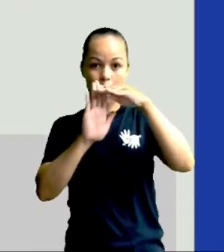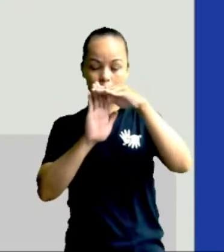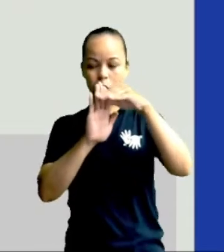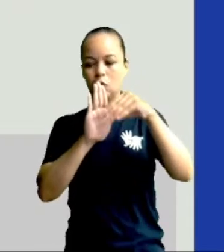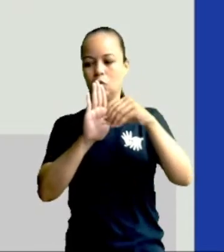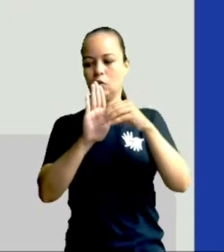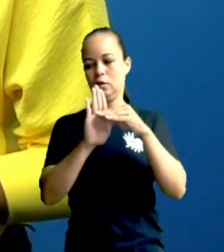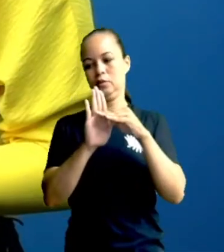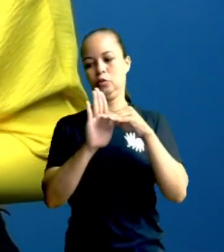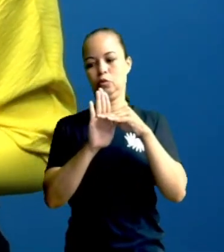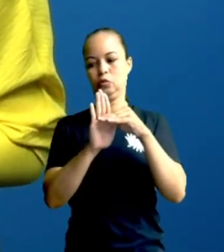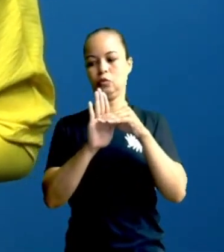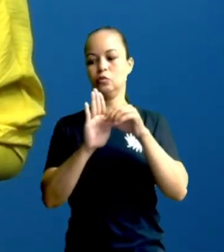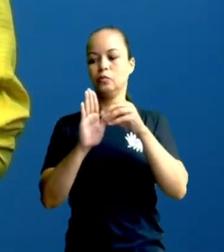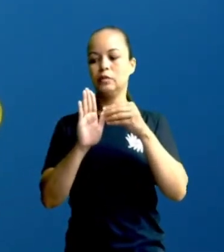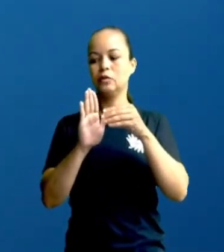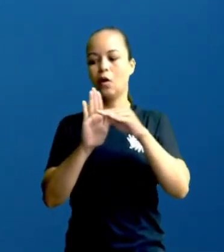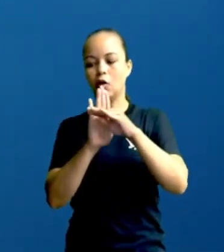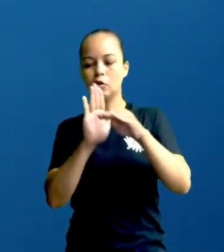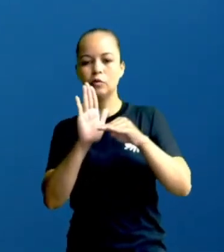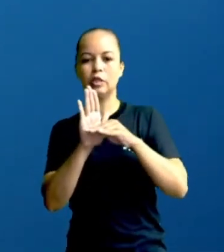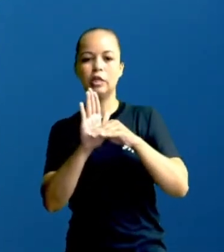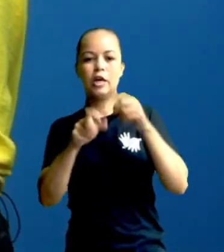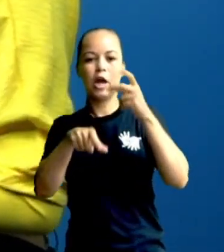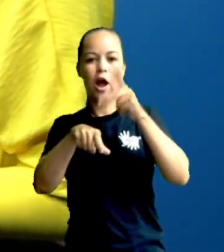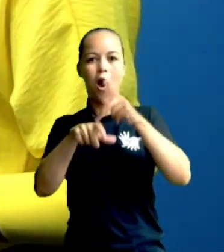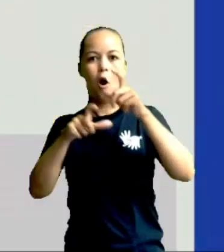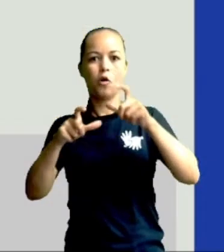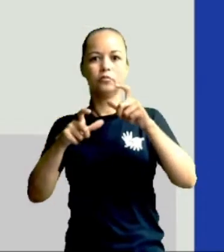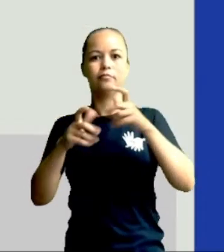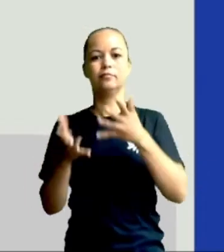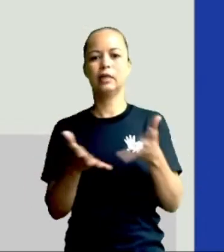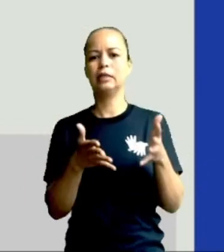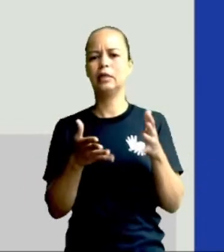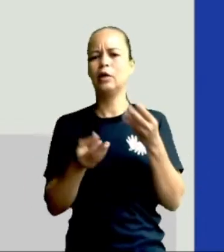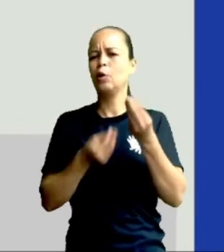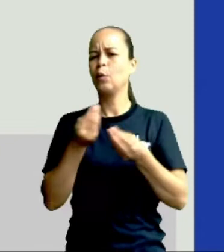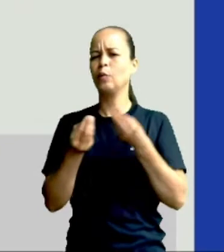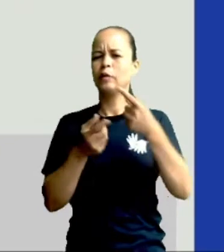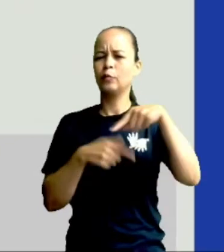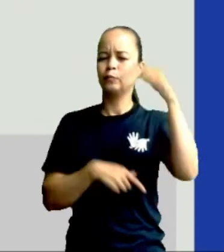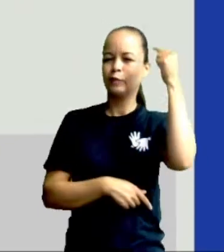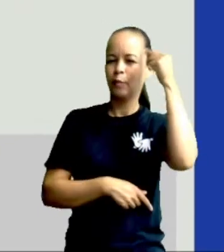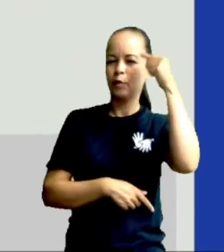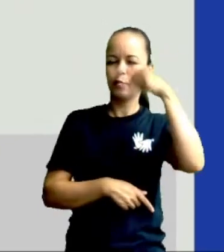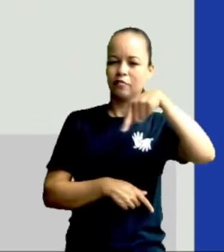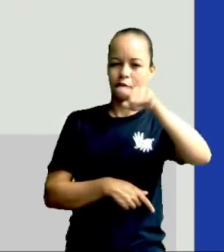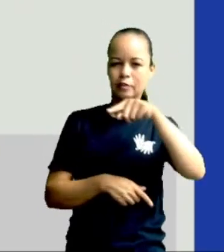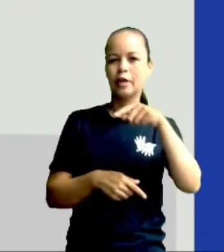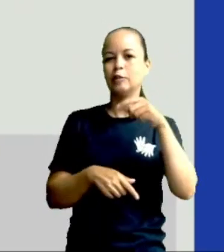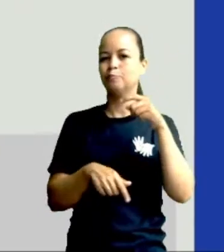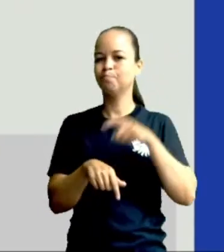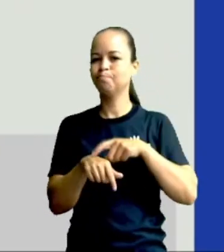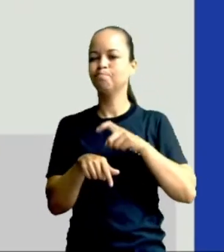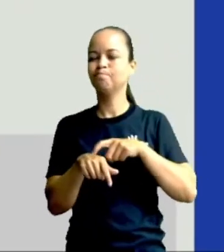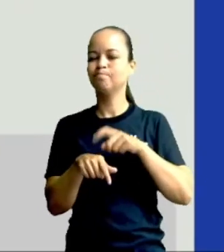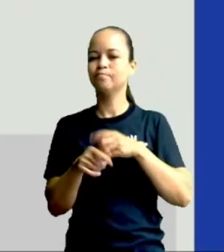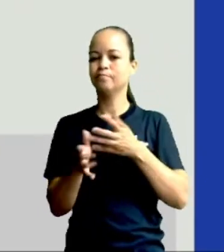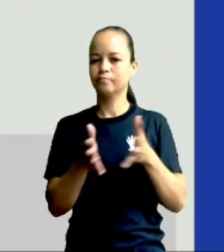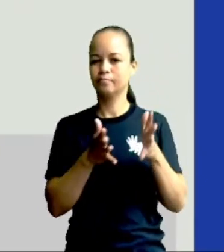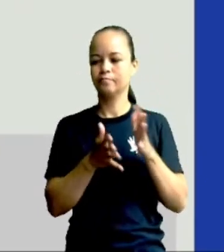Como está dividido essa camada do nosso solo? Tempinho para você pensar.